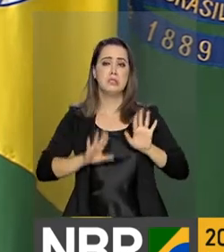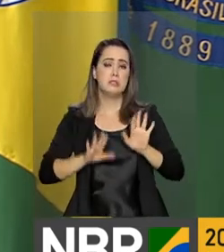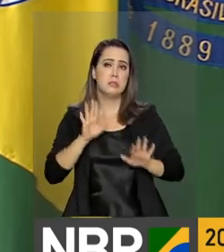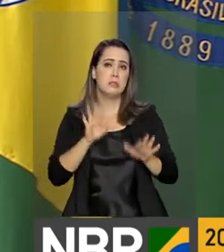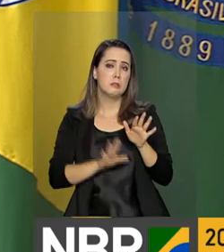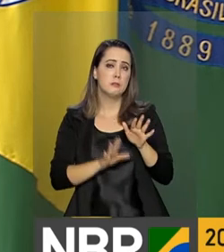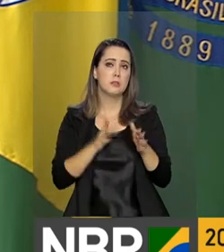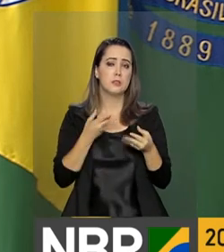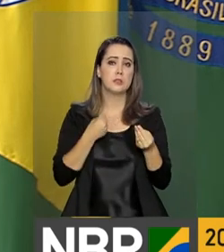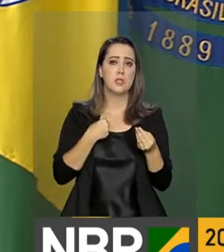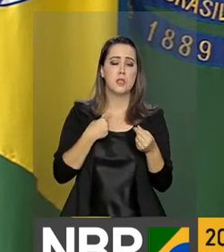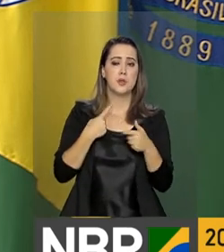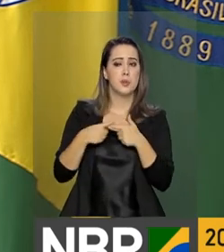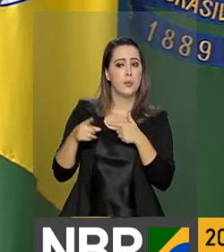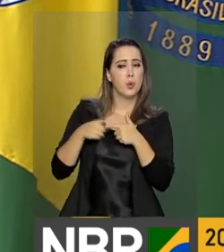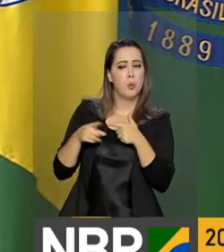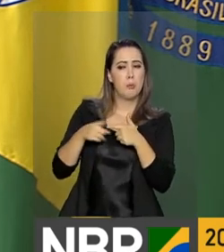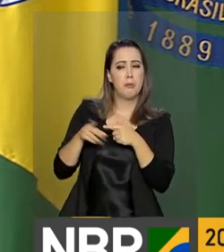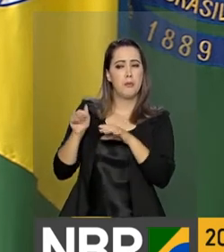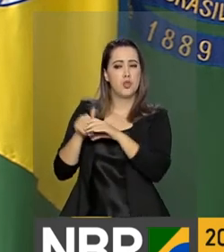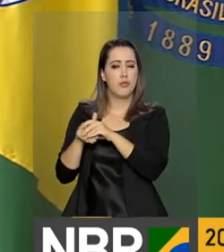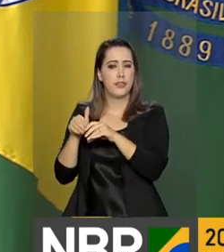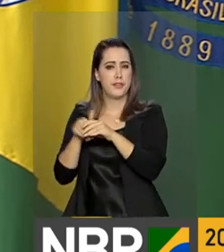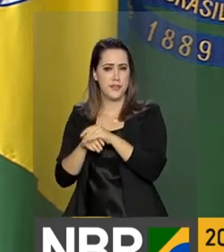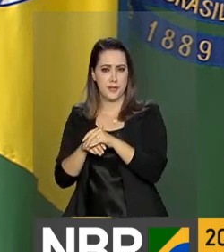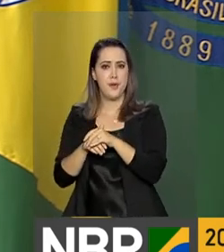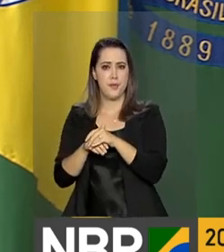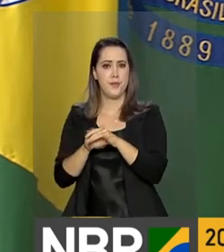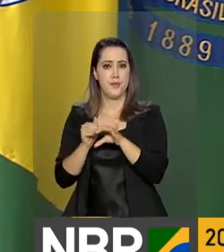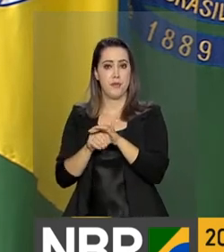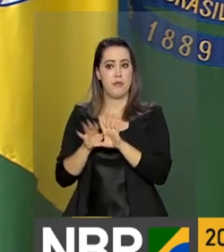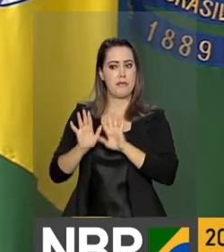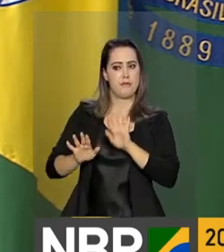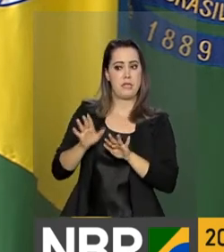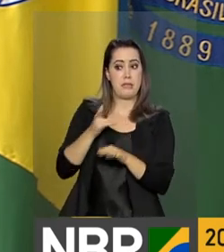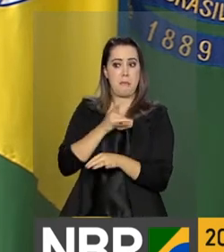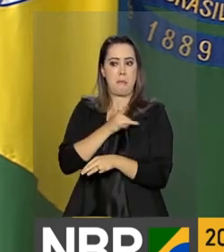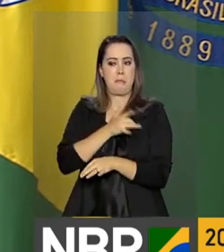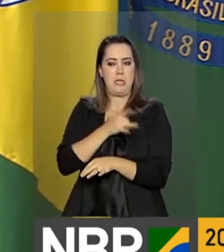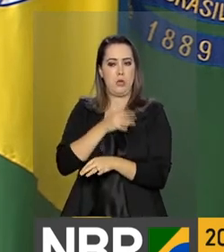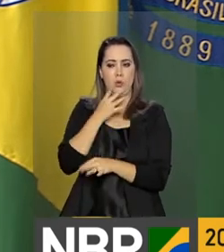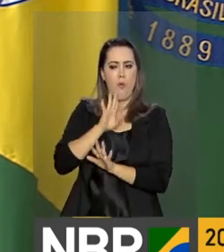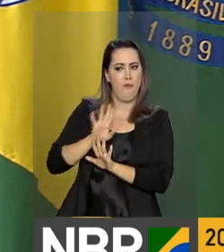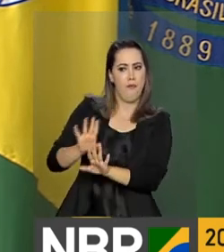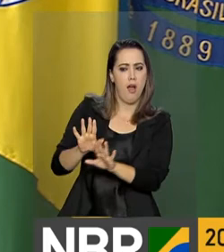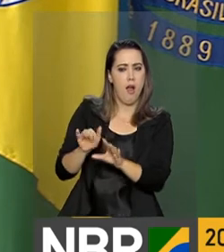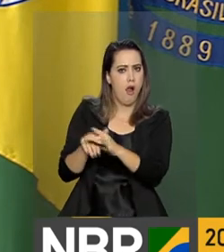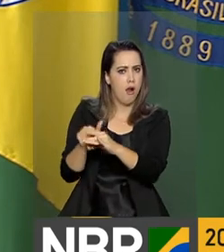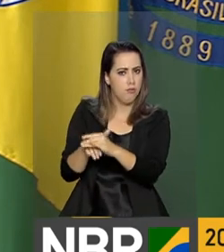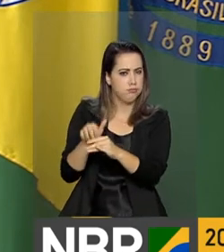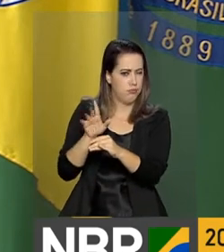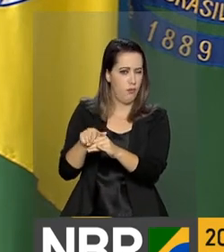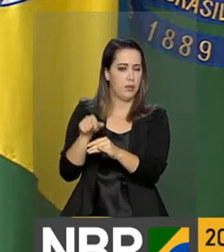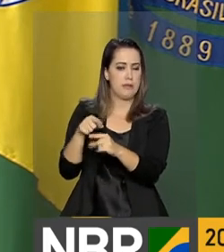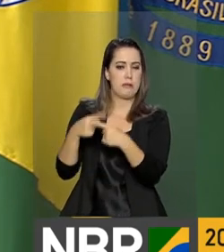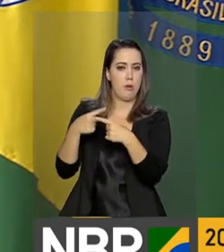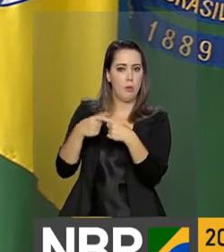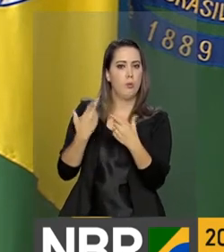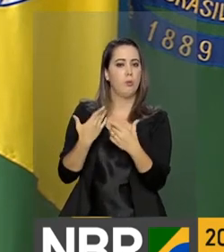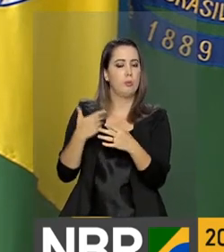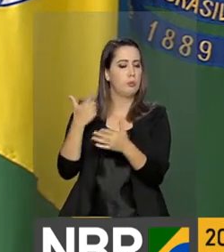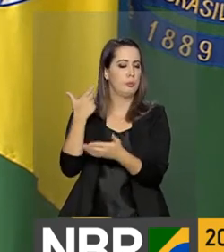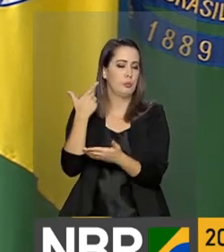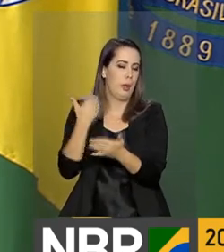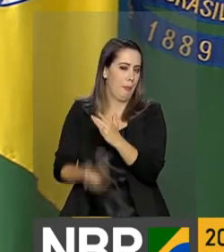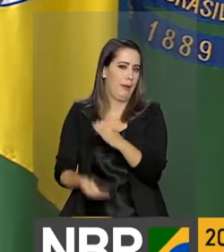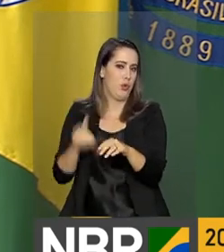talvez, eleitoral. As pessoas tinham medo de tocar em certos temas que gerassem qualquer espécie de